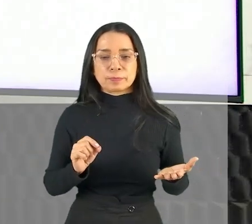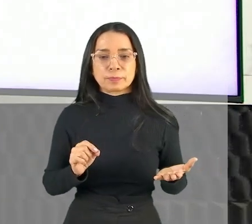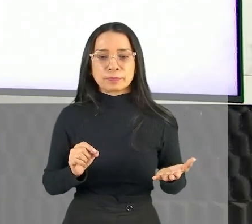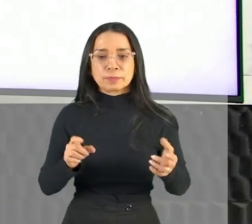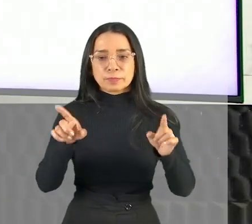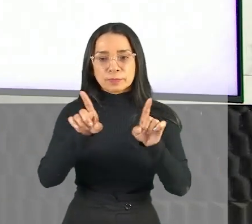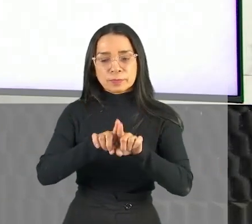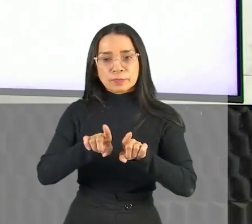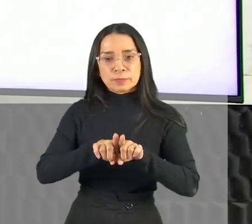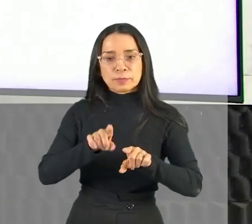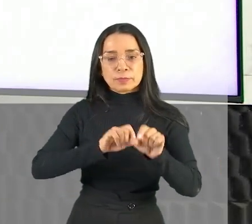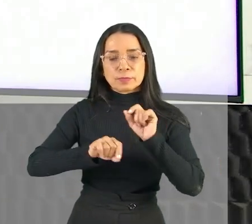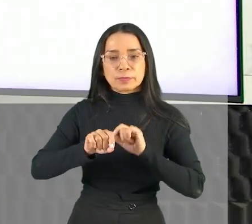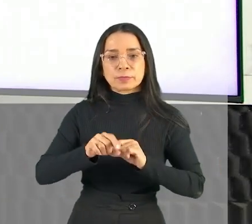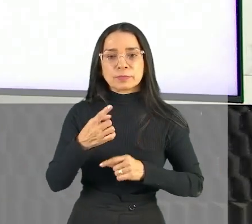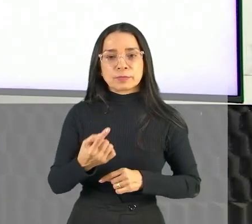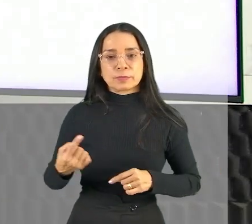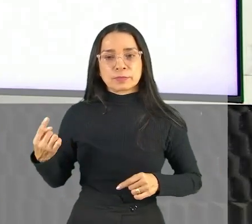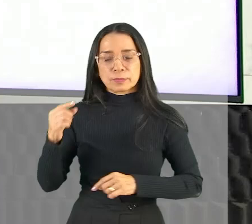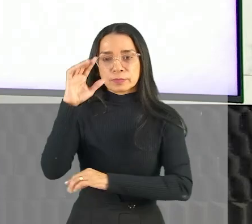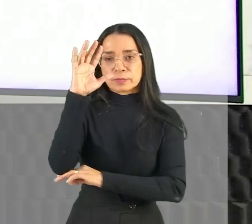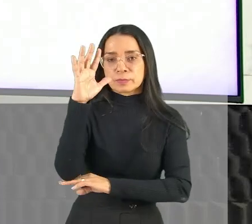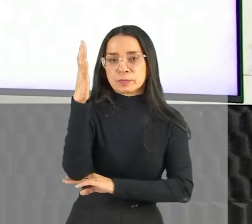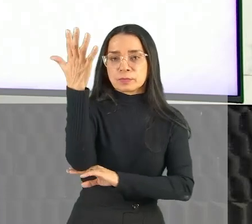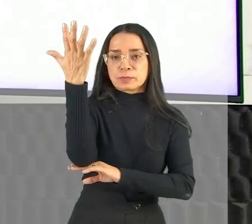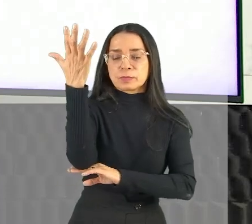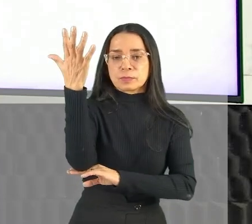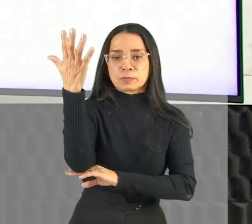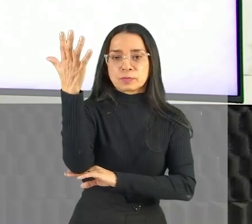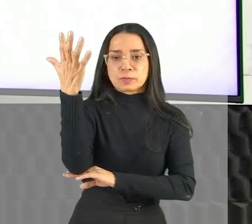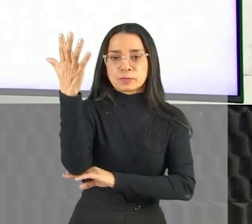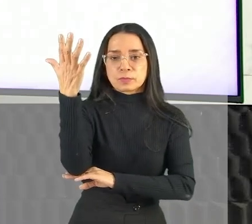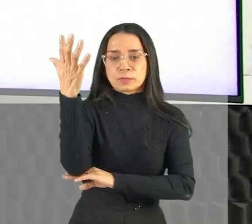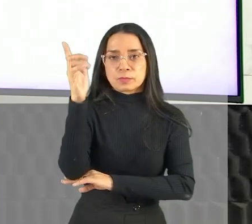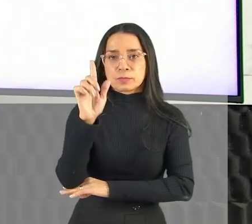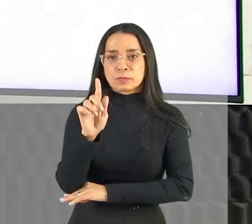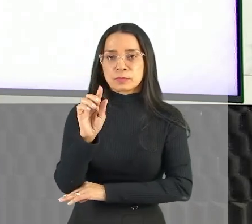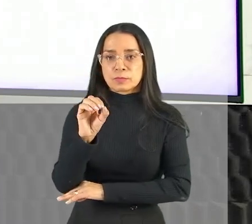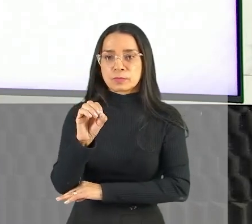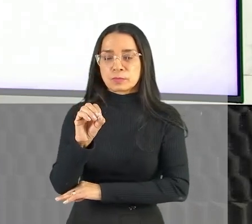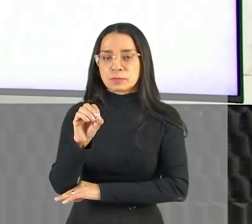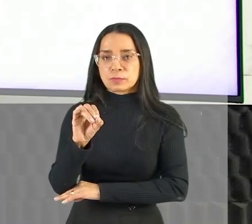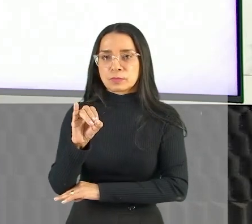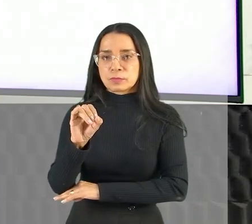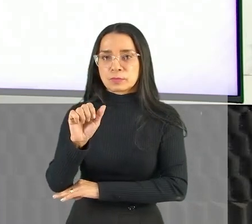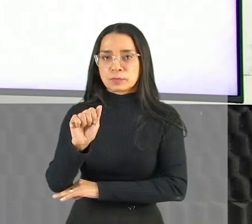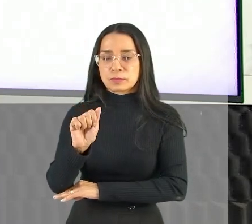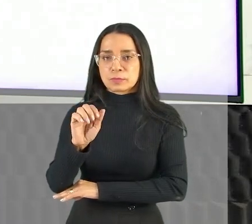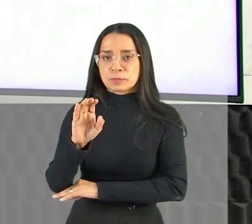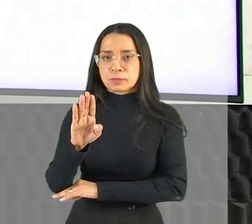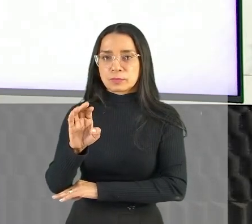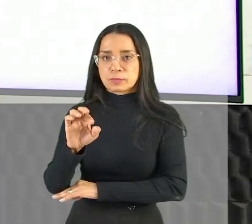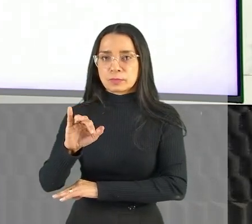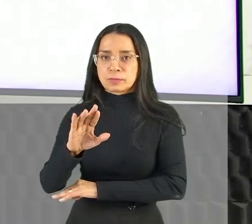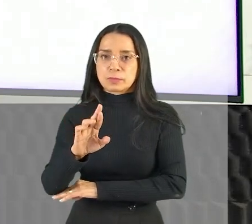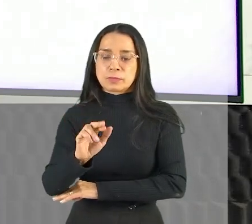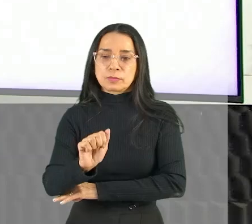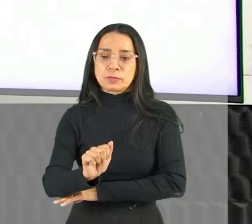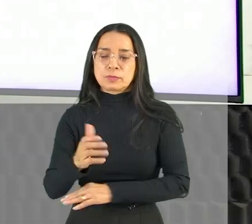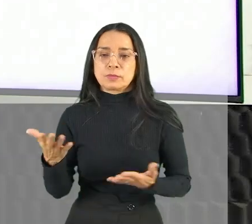mesma forma, aqui com a goiabeira. Aí a gente vai ter células que após a fecundação elas vão